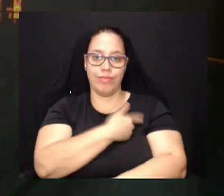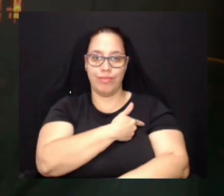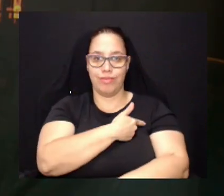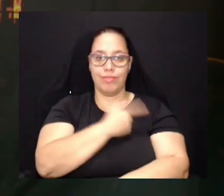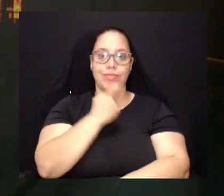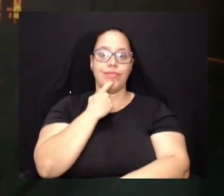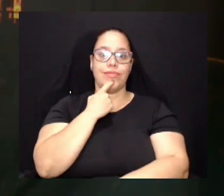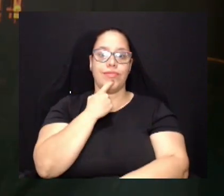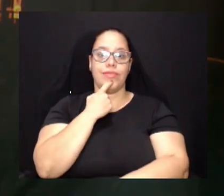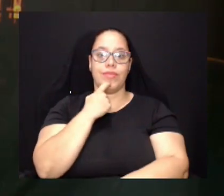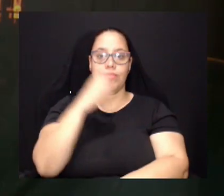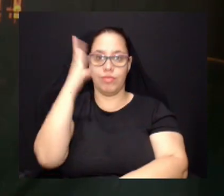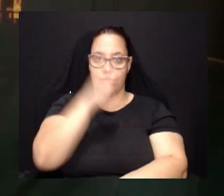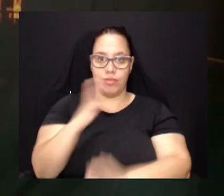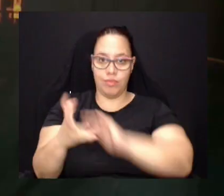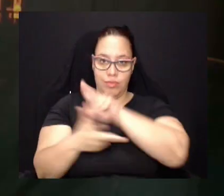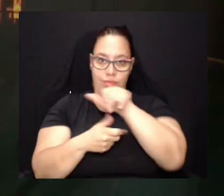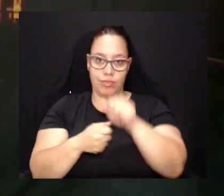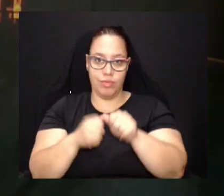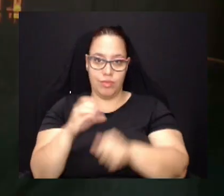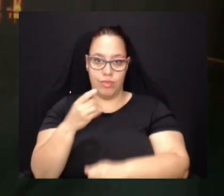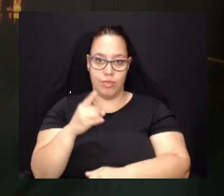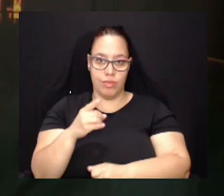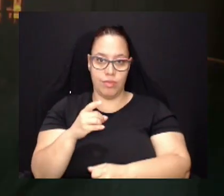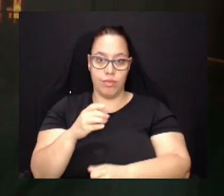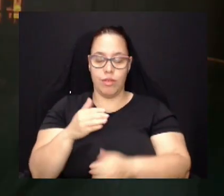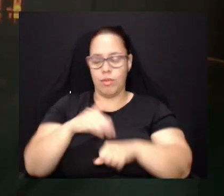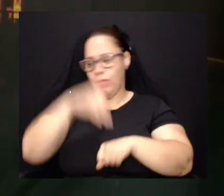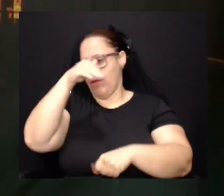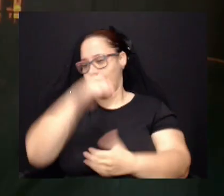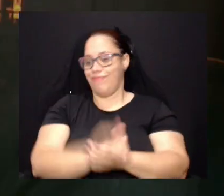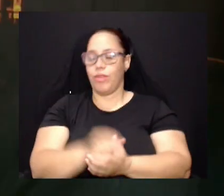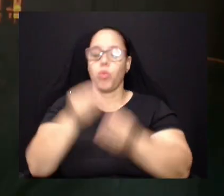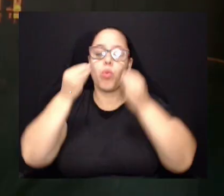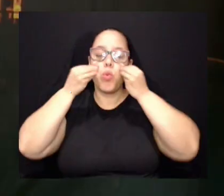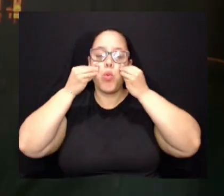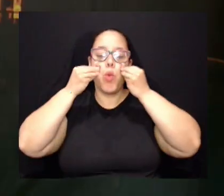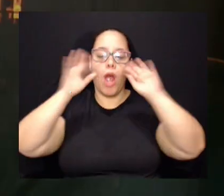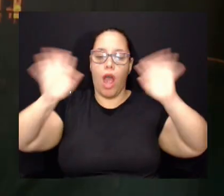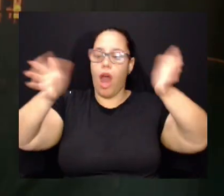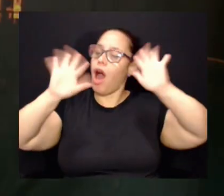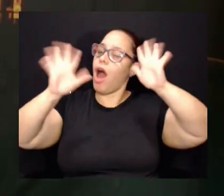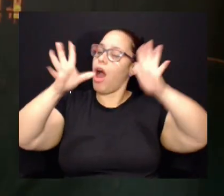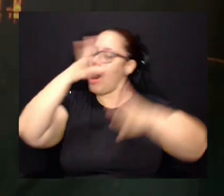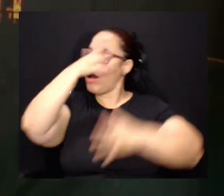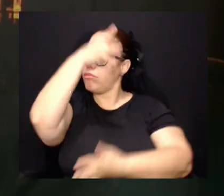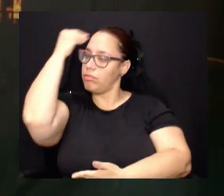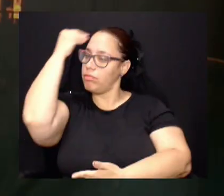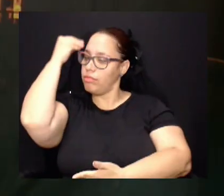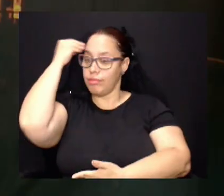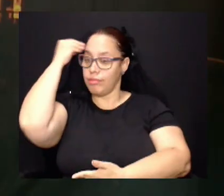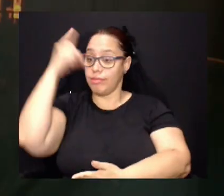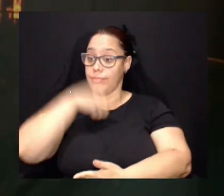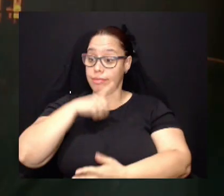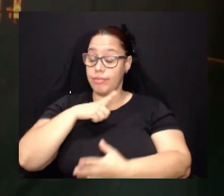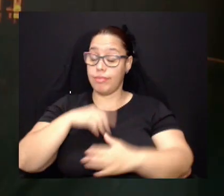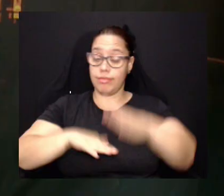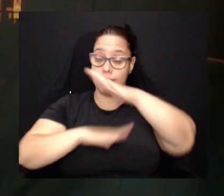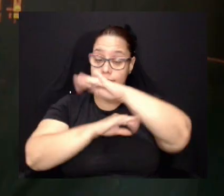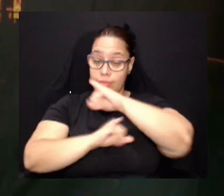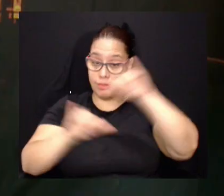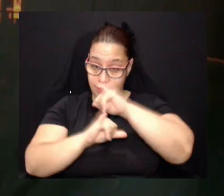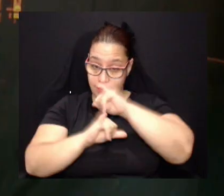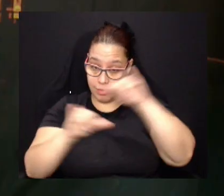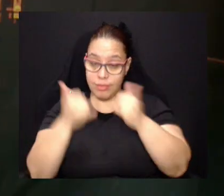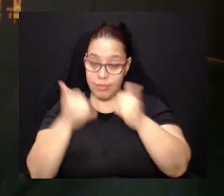Brasil, mundo, cotação de dólar, euro e muito mais. Beijo grande para você, meio-dia. Não esqueça, tem Câmara Notícia também com informações